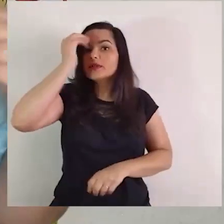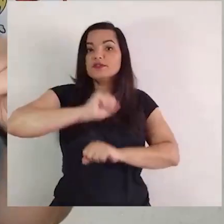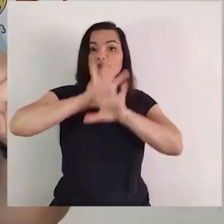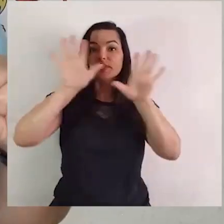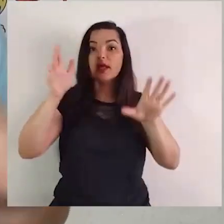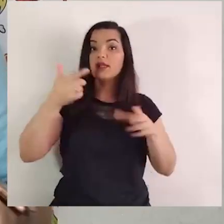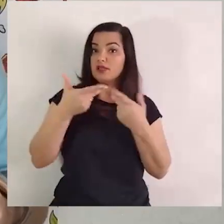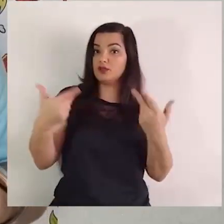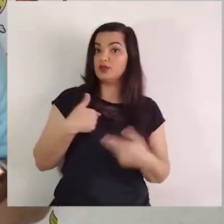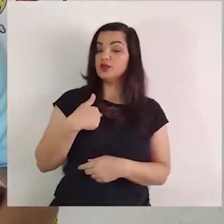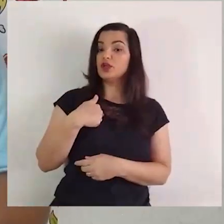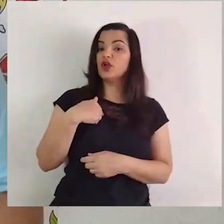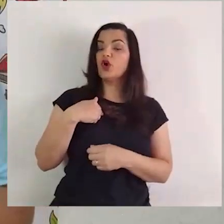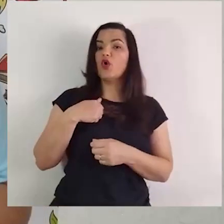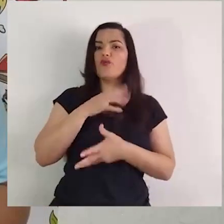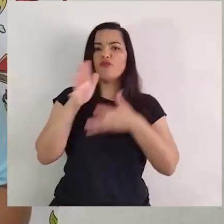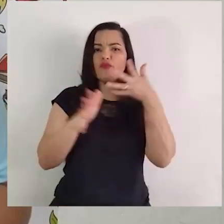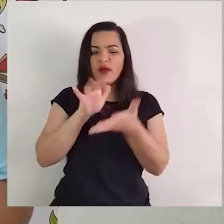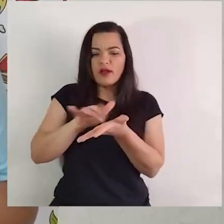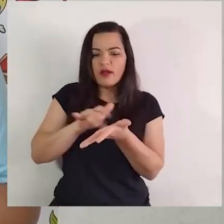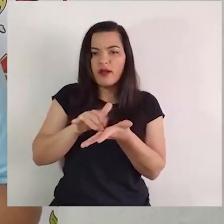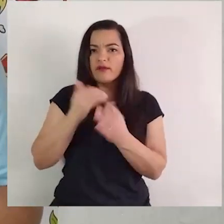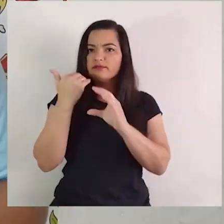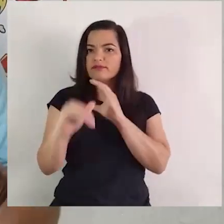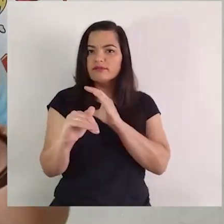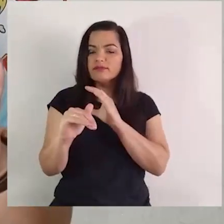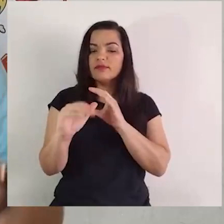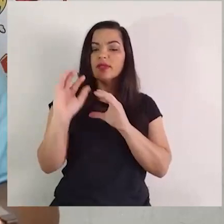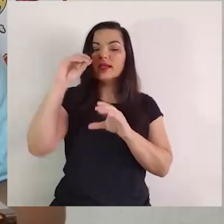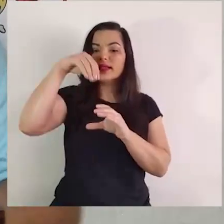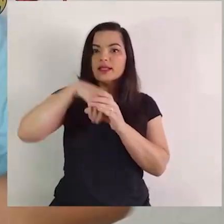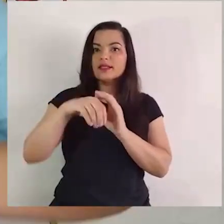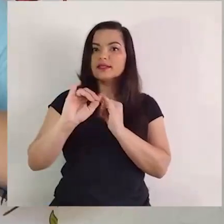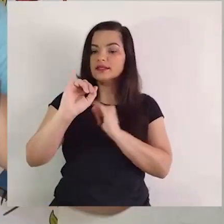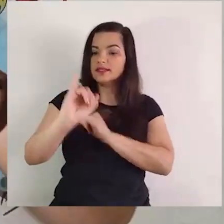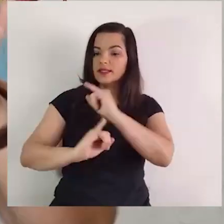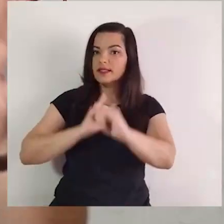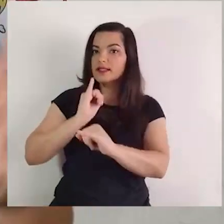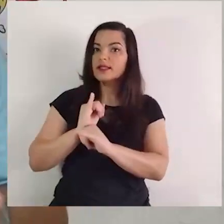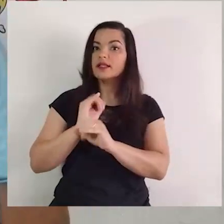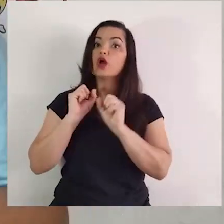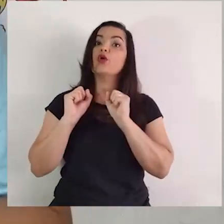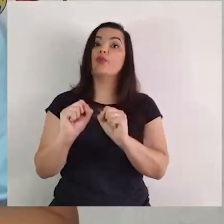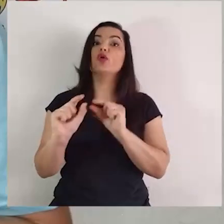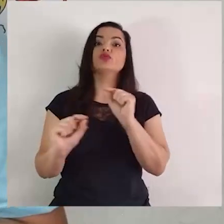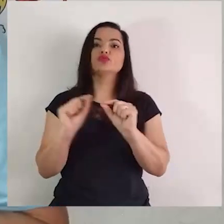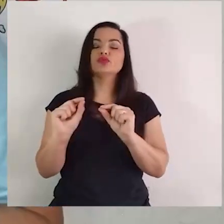tudo aquilo que eu falo no ambiente virtual, ele é ou ele